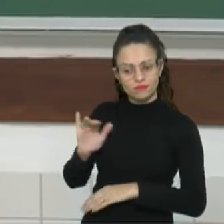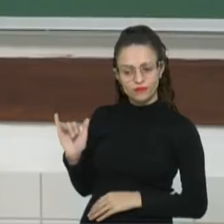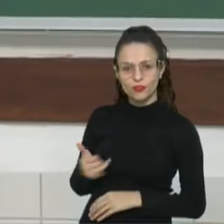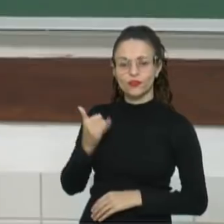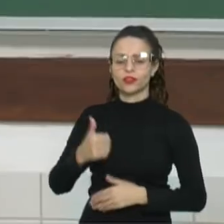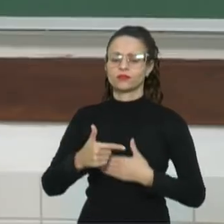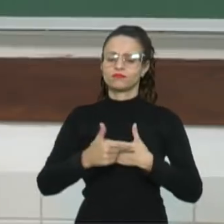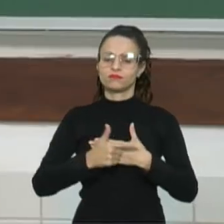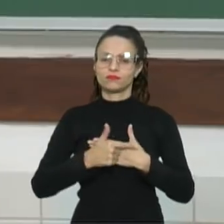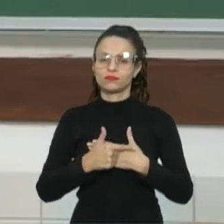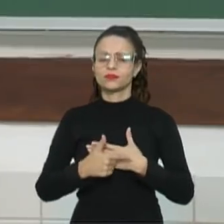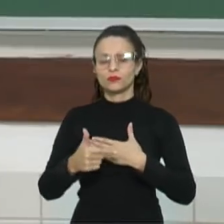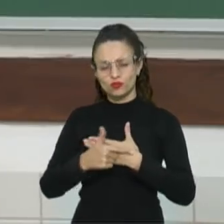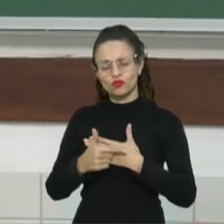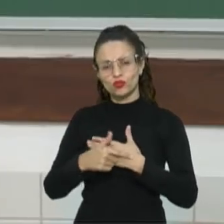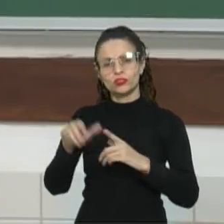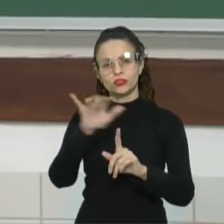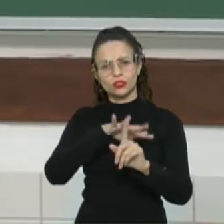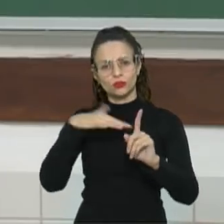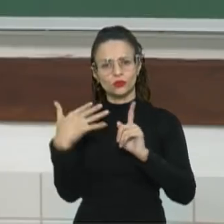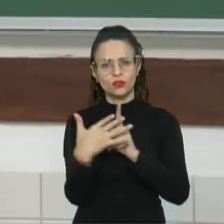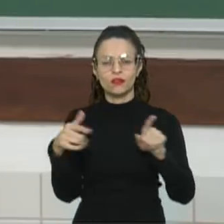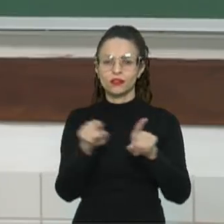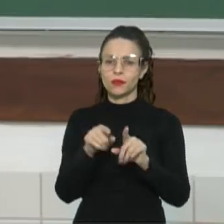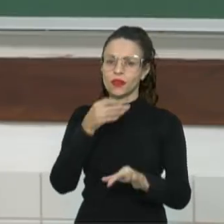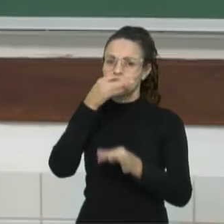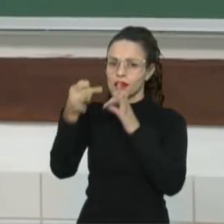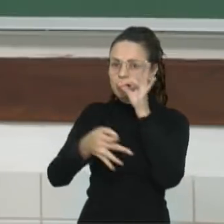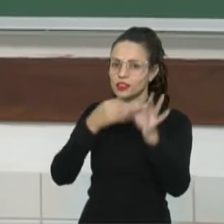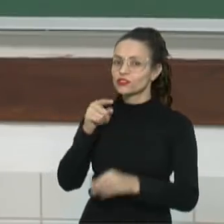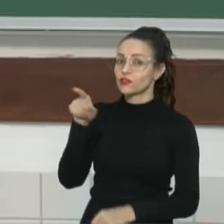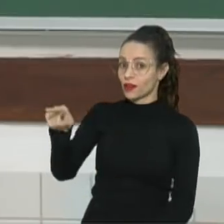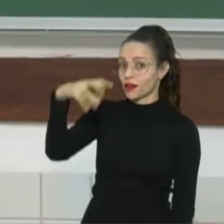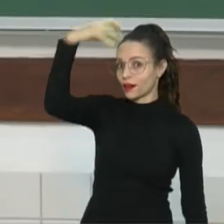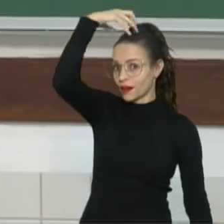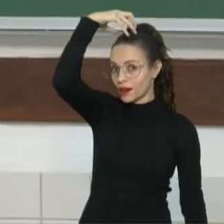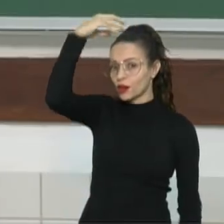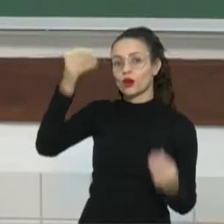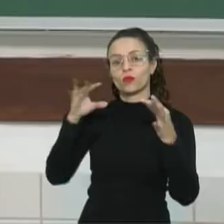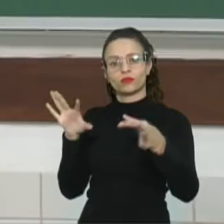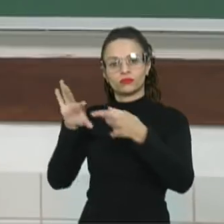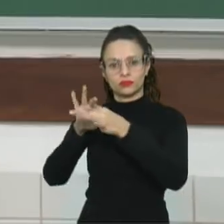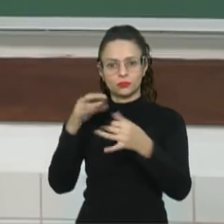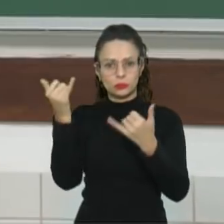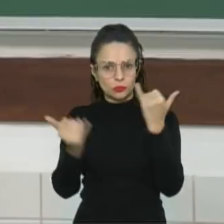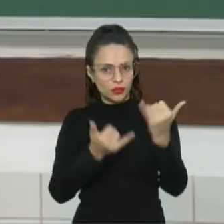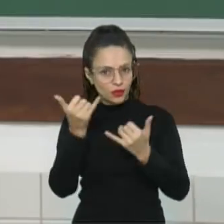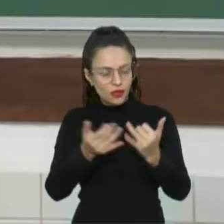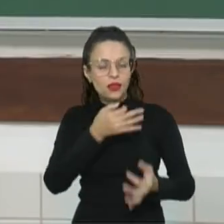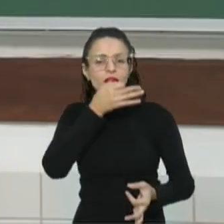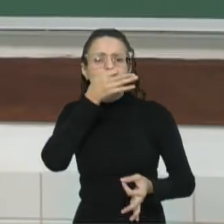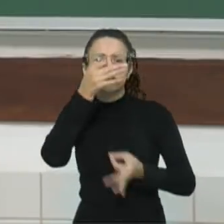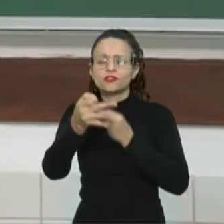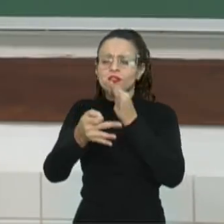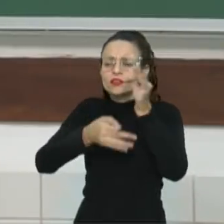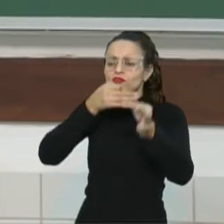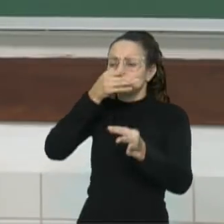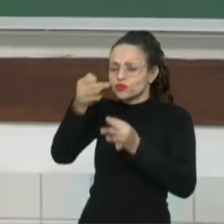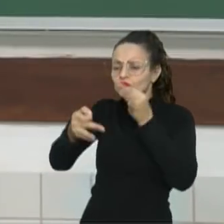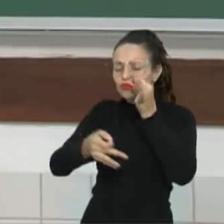esse papel e fazia essa função social também, de criticar o rei, através de brincadeiras, mas críticas, né, que